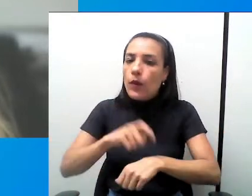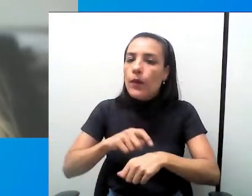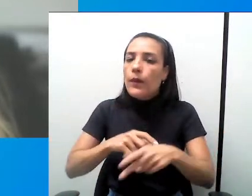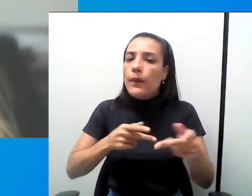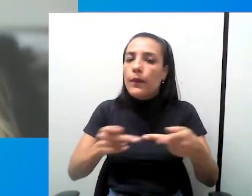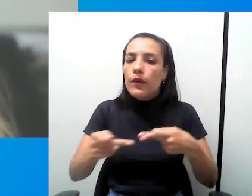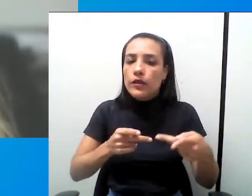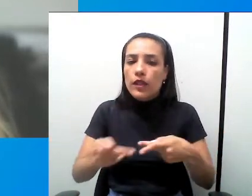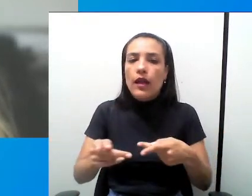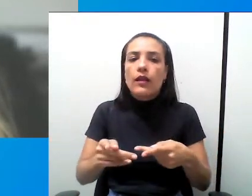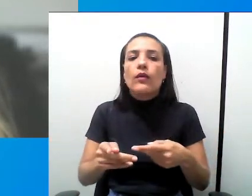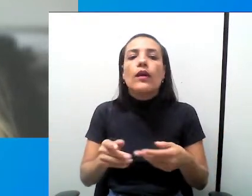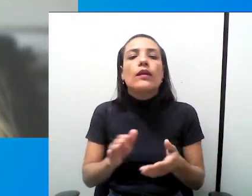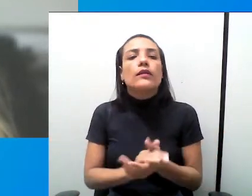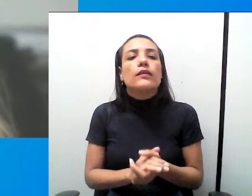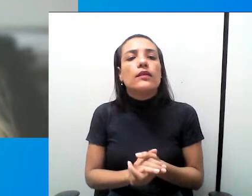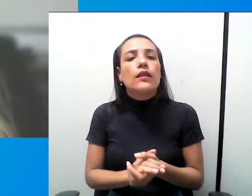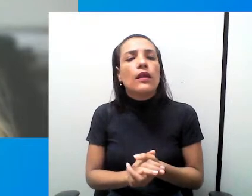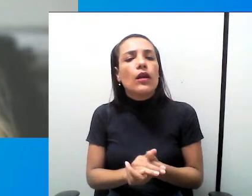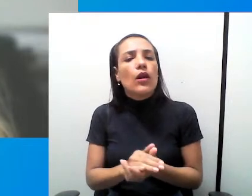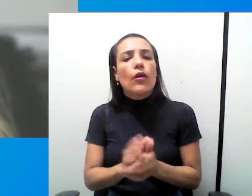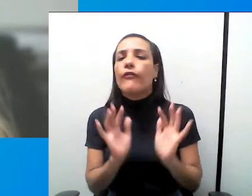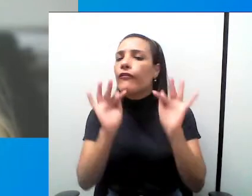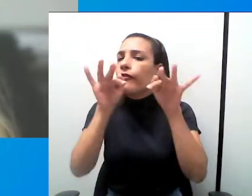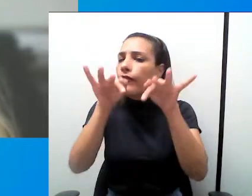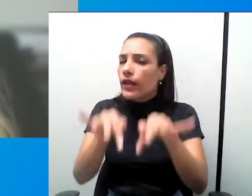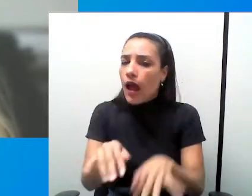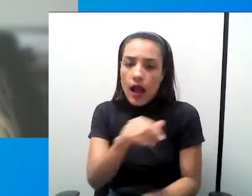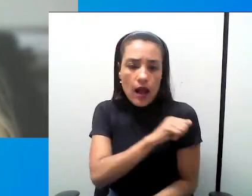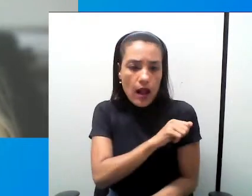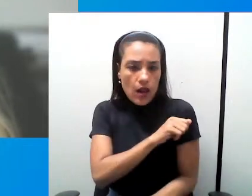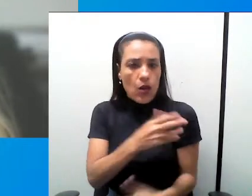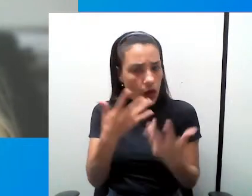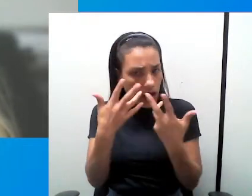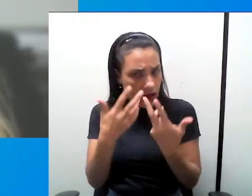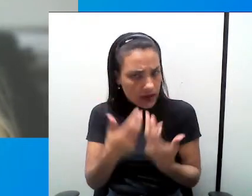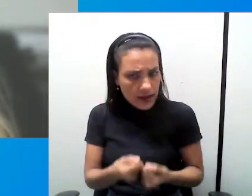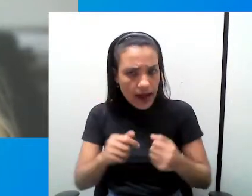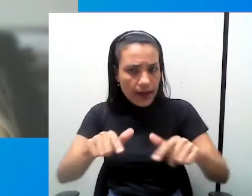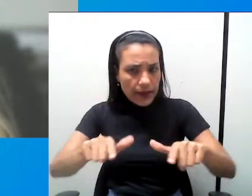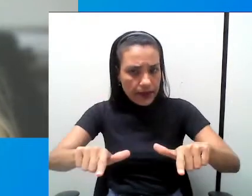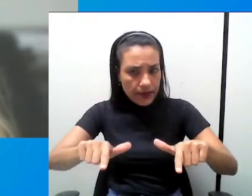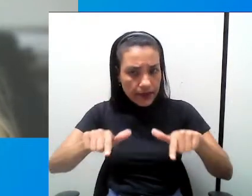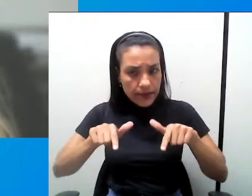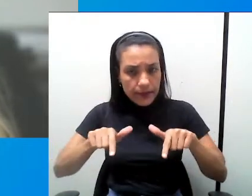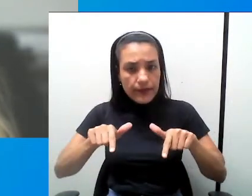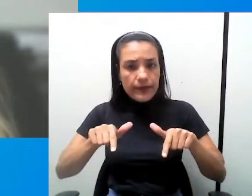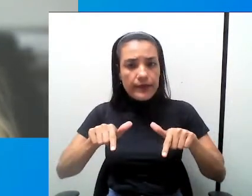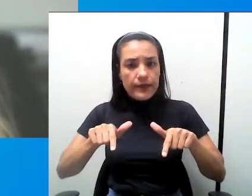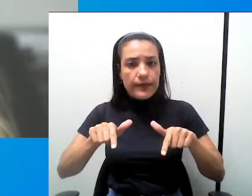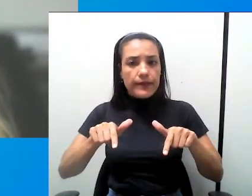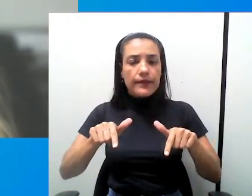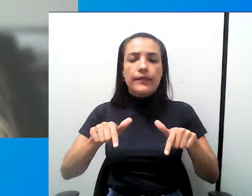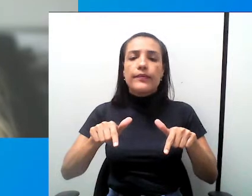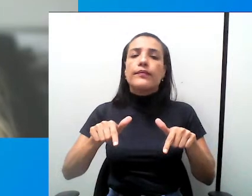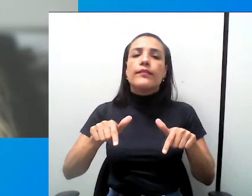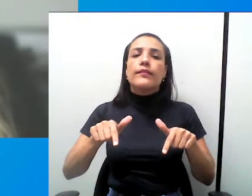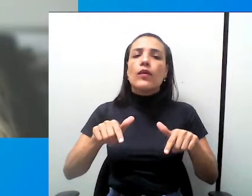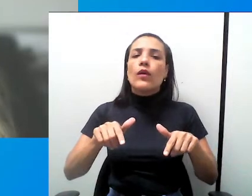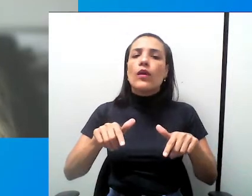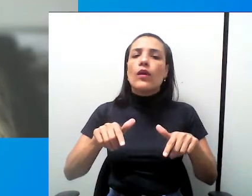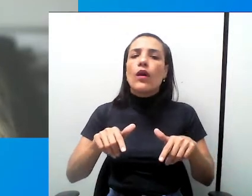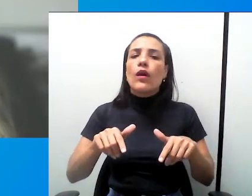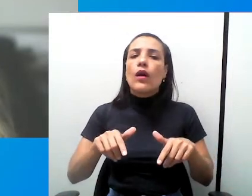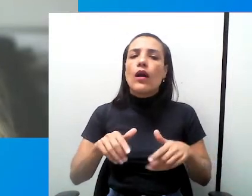eles foram certificados, né, durante o final do processo, e que esses certificados, eles continham a